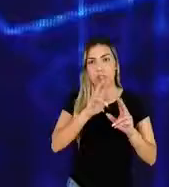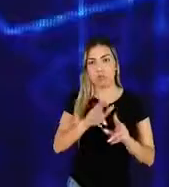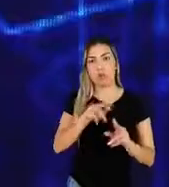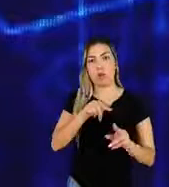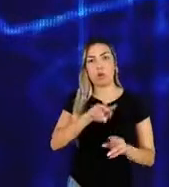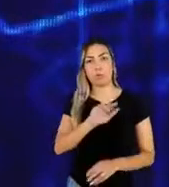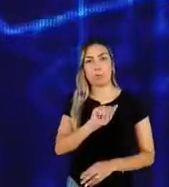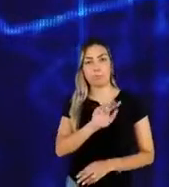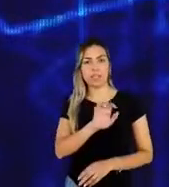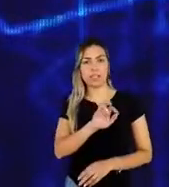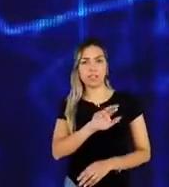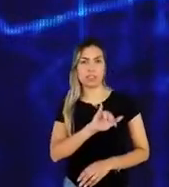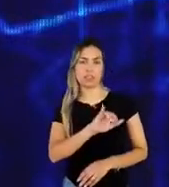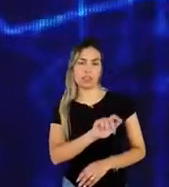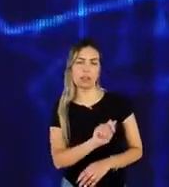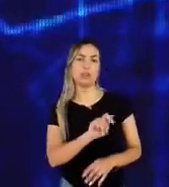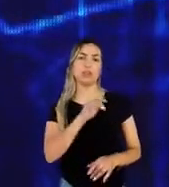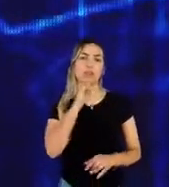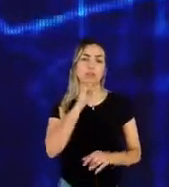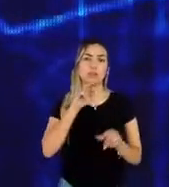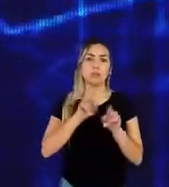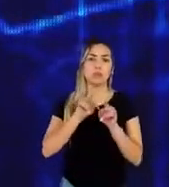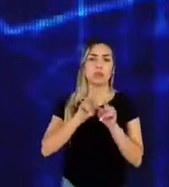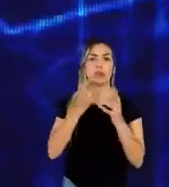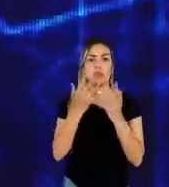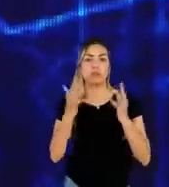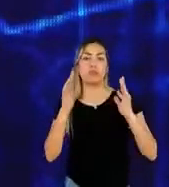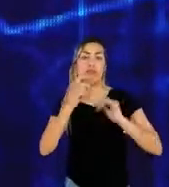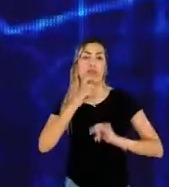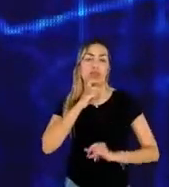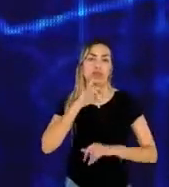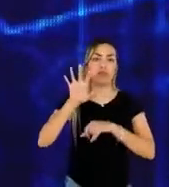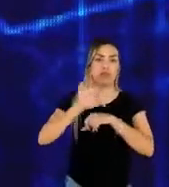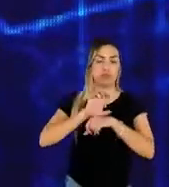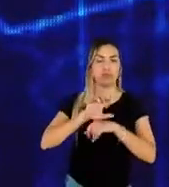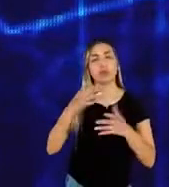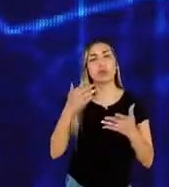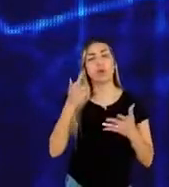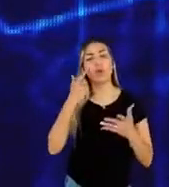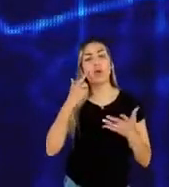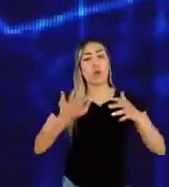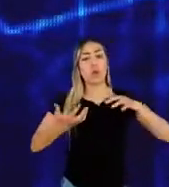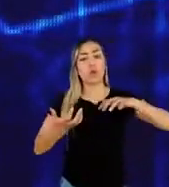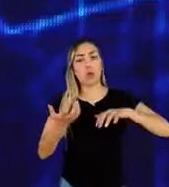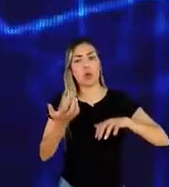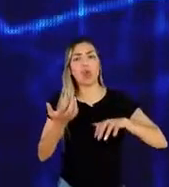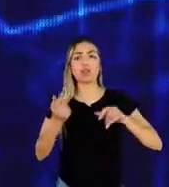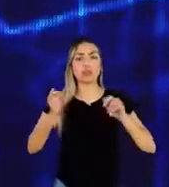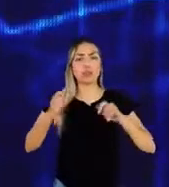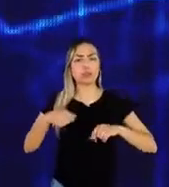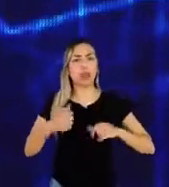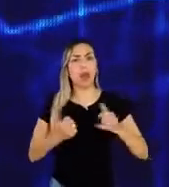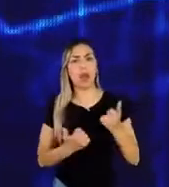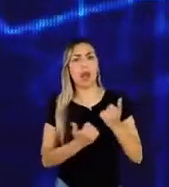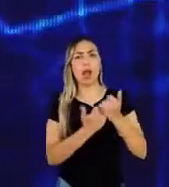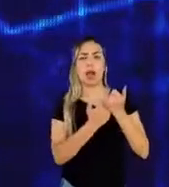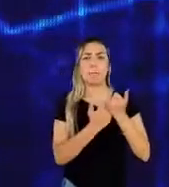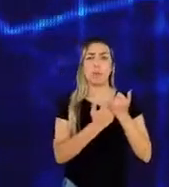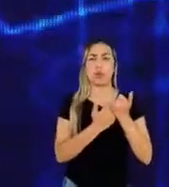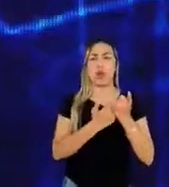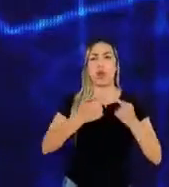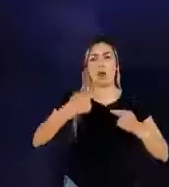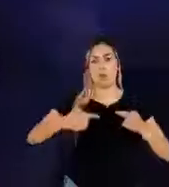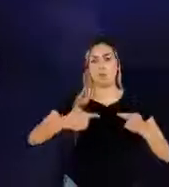energética? Como o Congresso pode contribuir para a definição de políticas públicas de investimento de longo prazo para essas